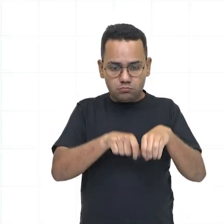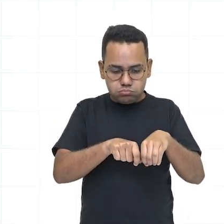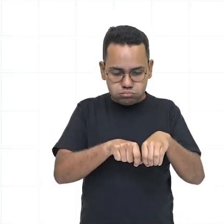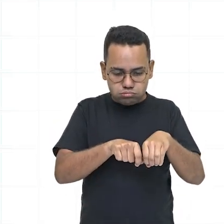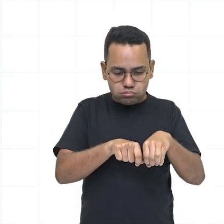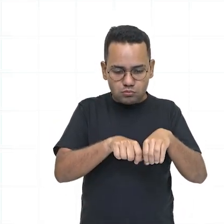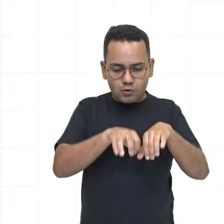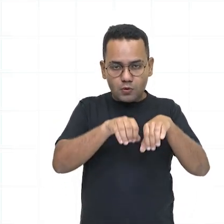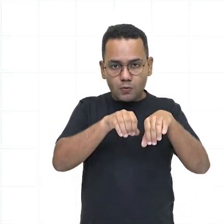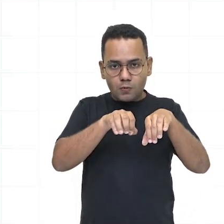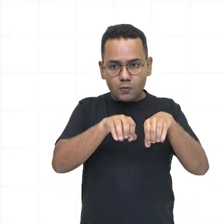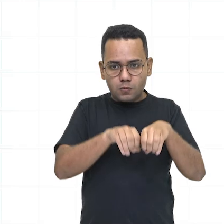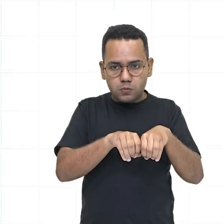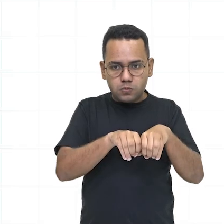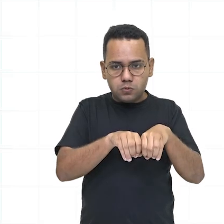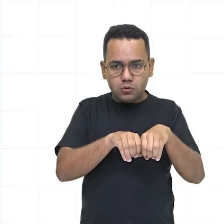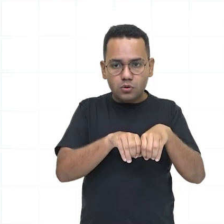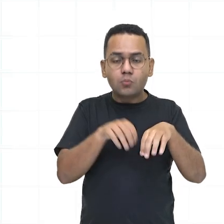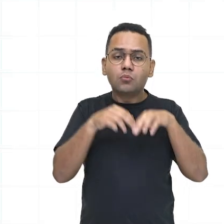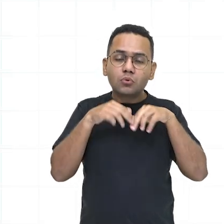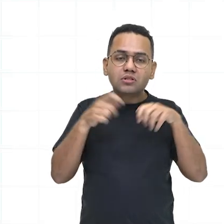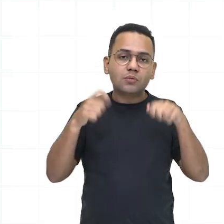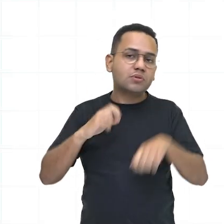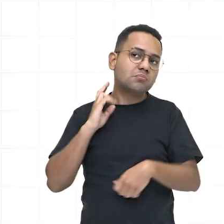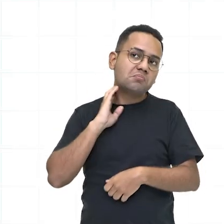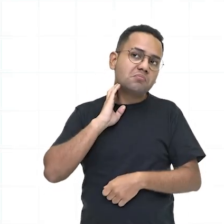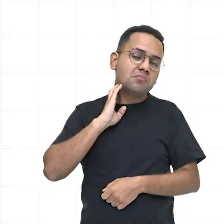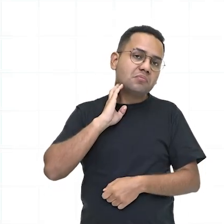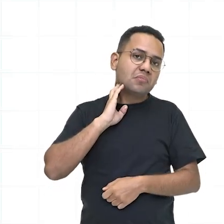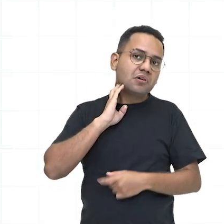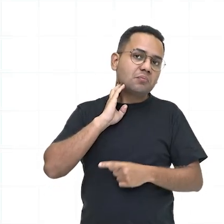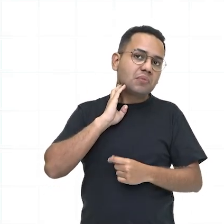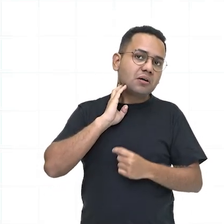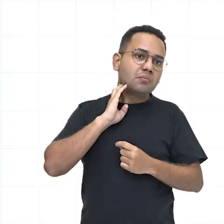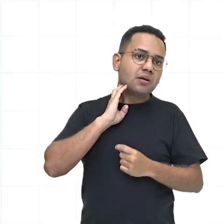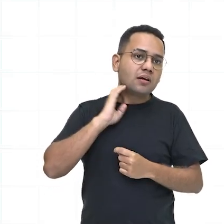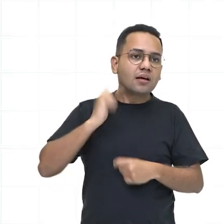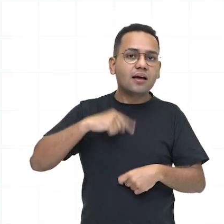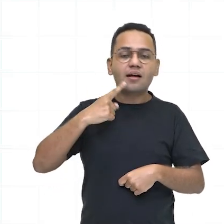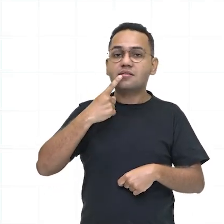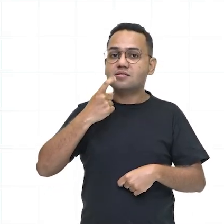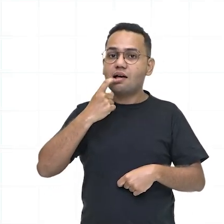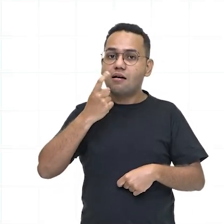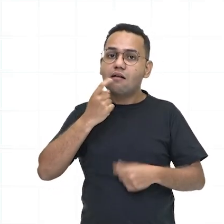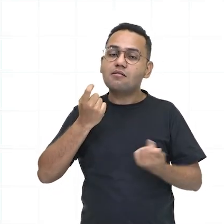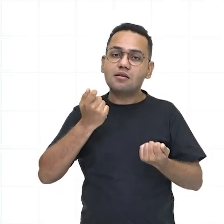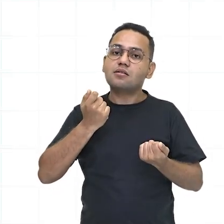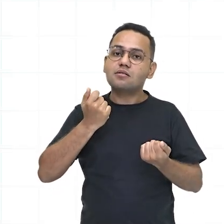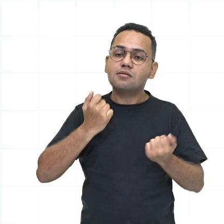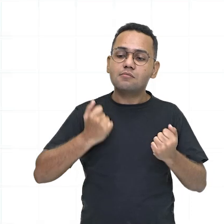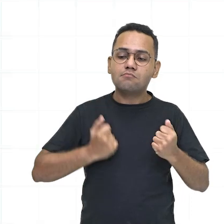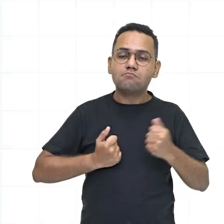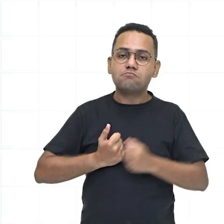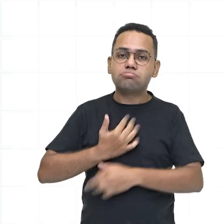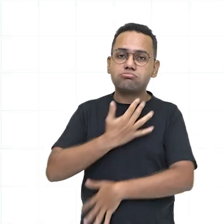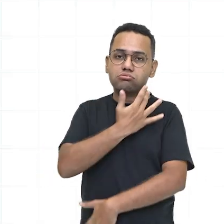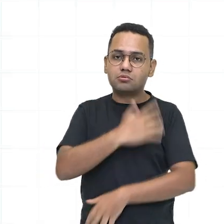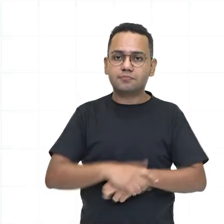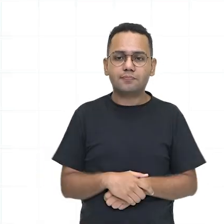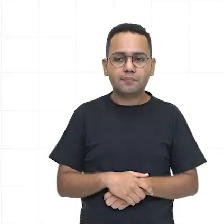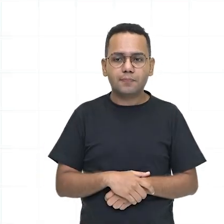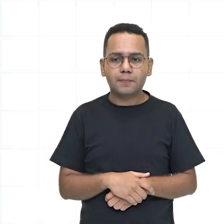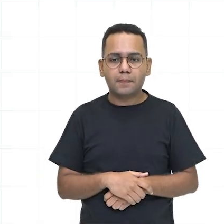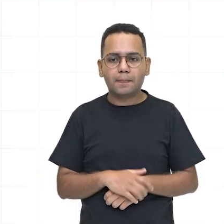novo. É por isso que a gente sente a pulsação, é o sangue passando ali nas nossas artérias. Mas com a pressão